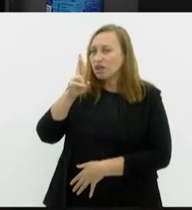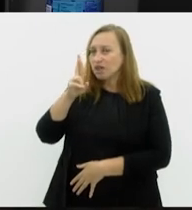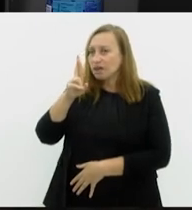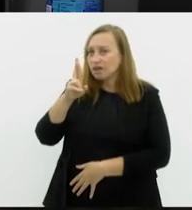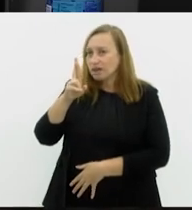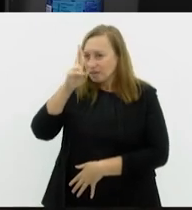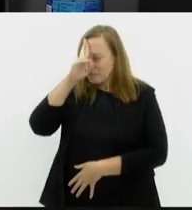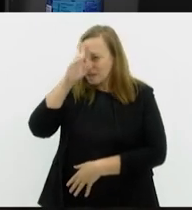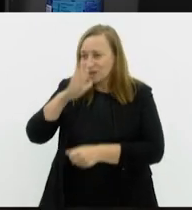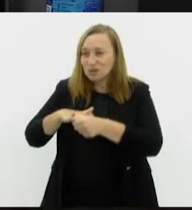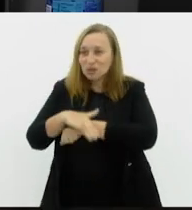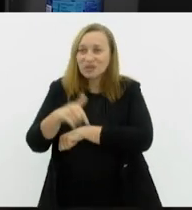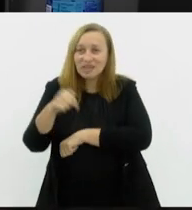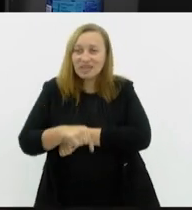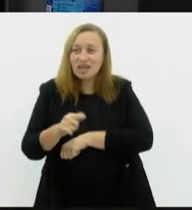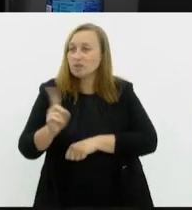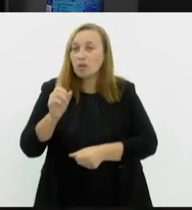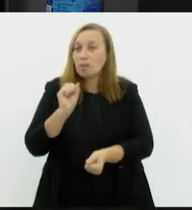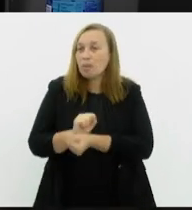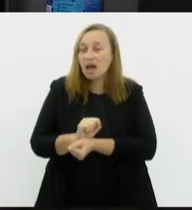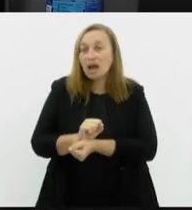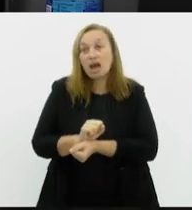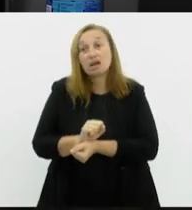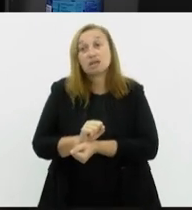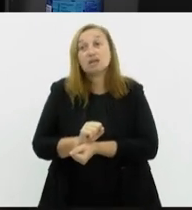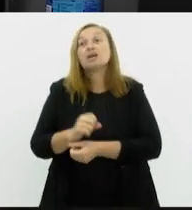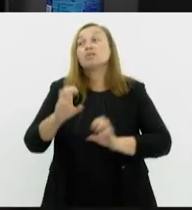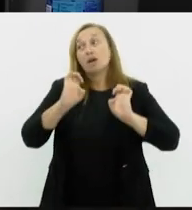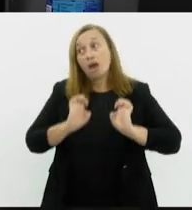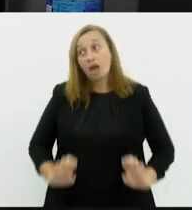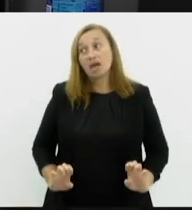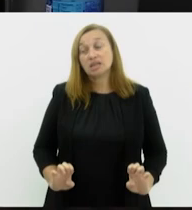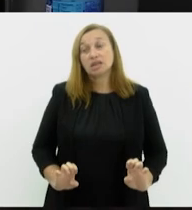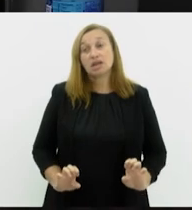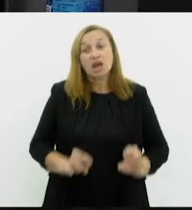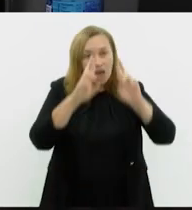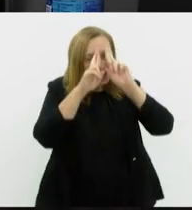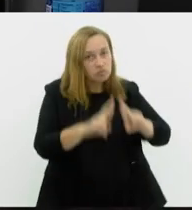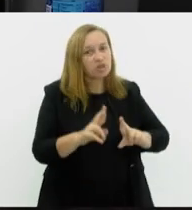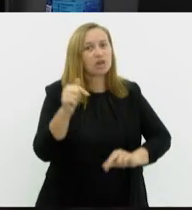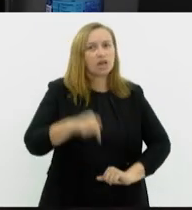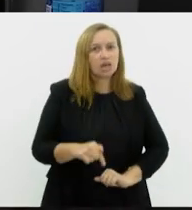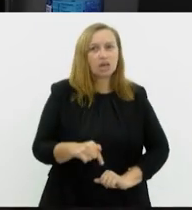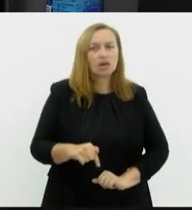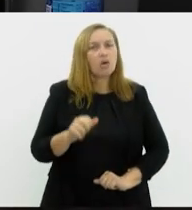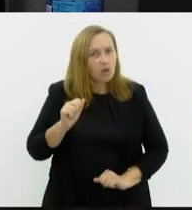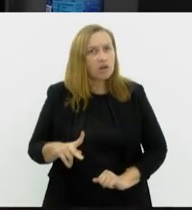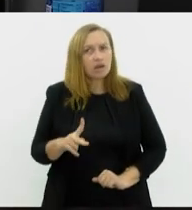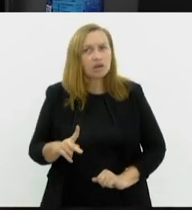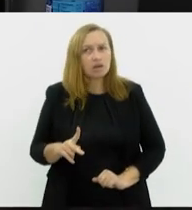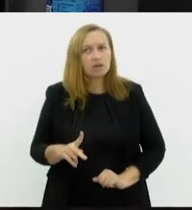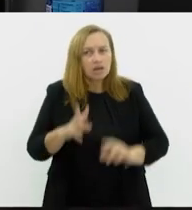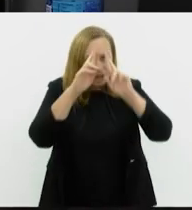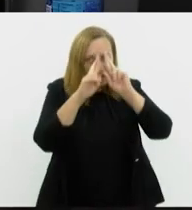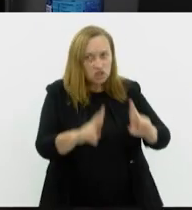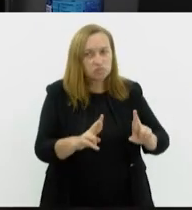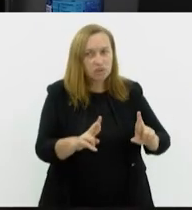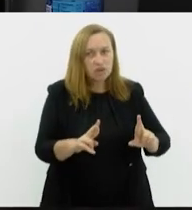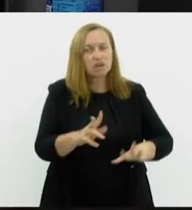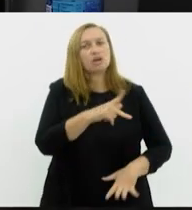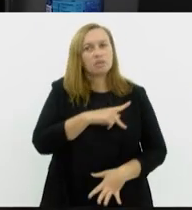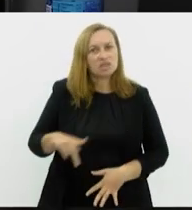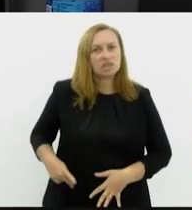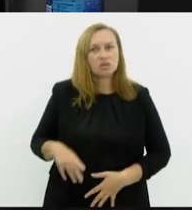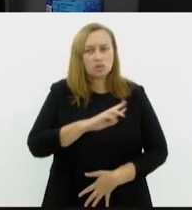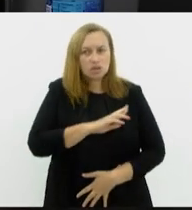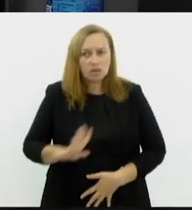nenhum. Presidente. Mas não vamos parar isso. Vamos ter ética e respeito aqui. Tá? Vamos respeitar aqui o nosso presidente, o Rodrigo